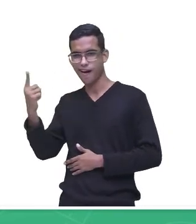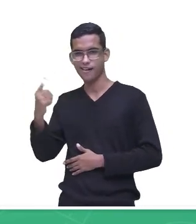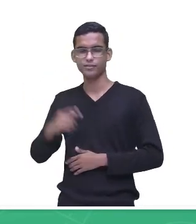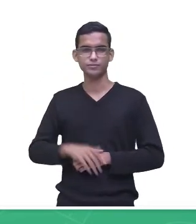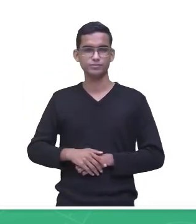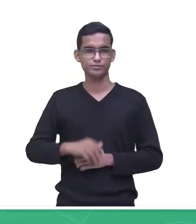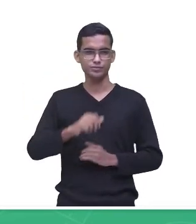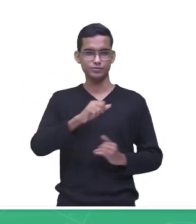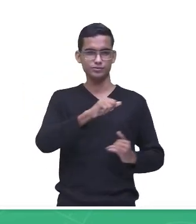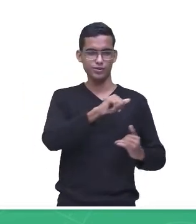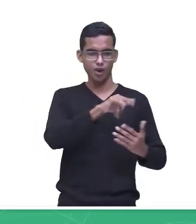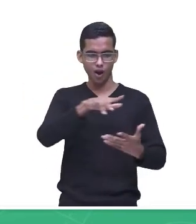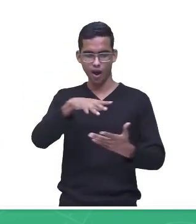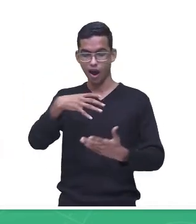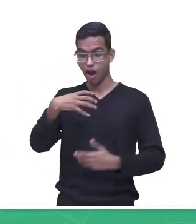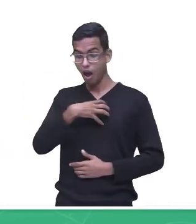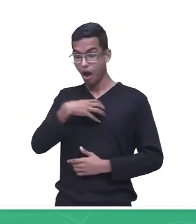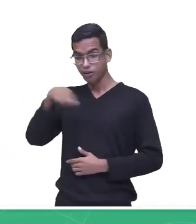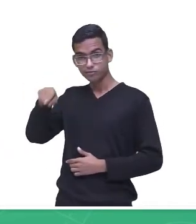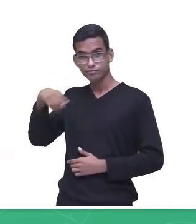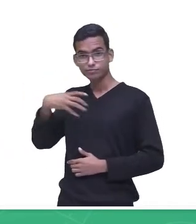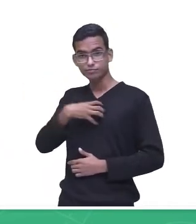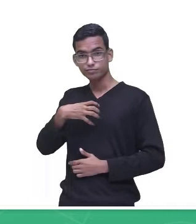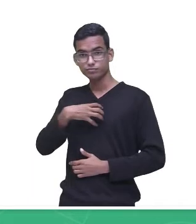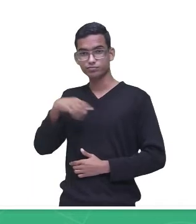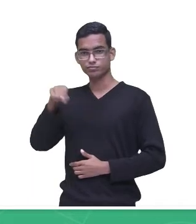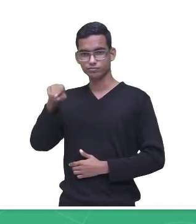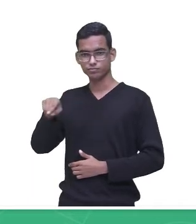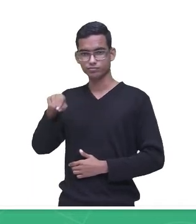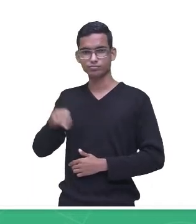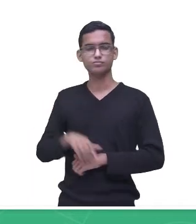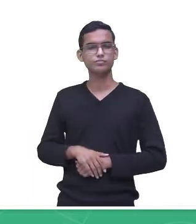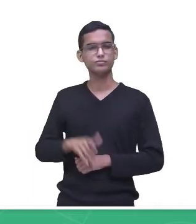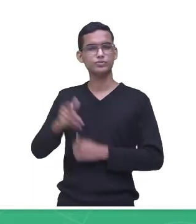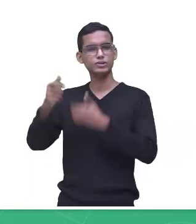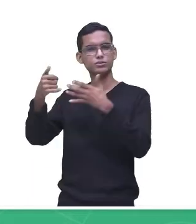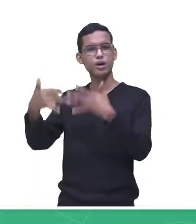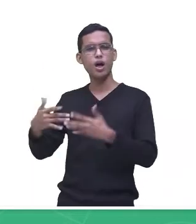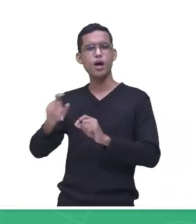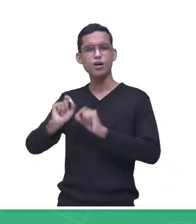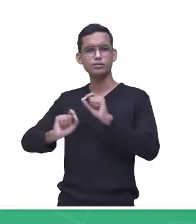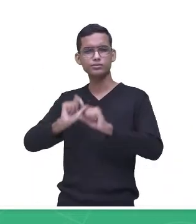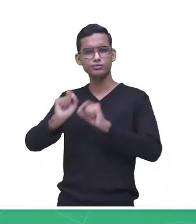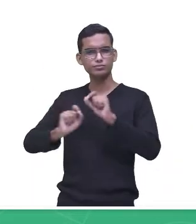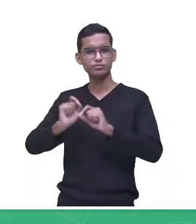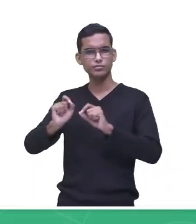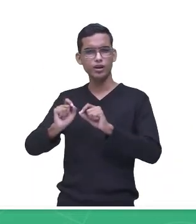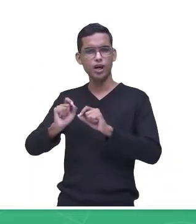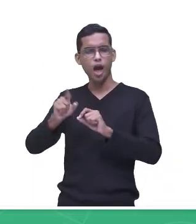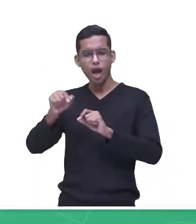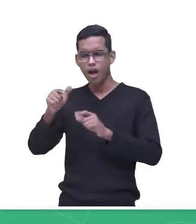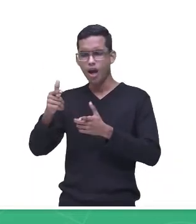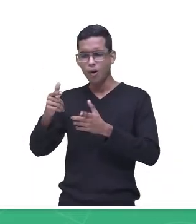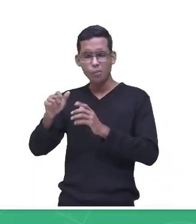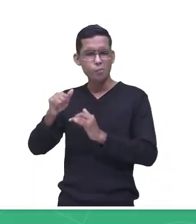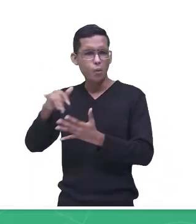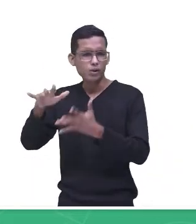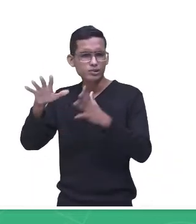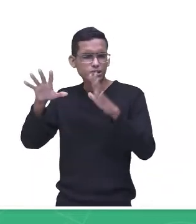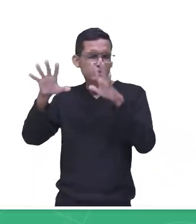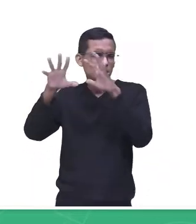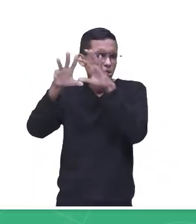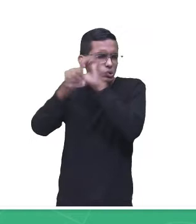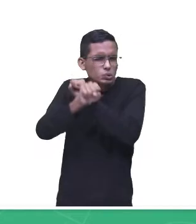só, o mundo sensível de Platão é aquele mundo da caverna, é aquele mundo das